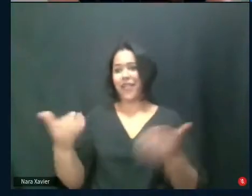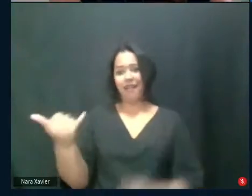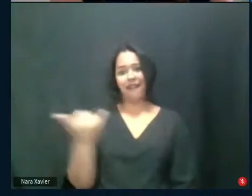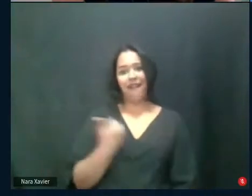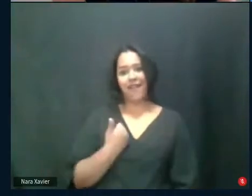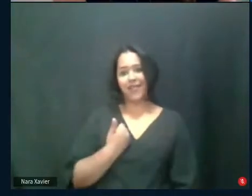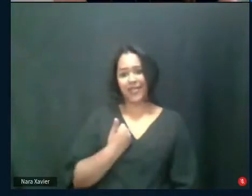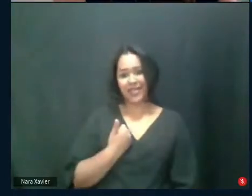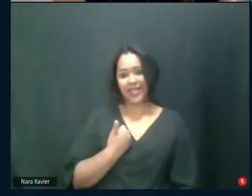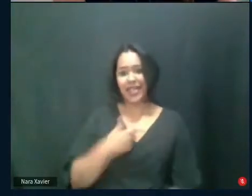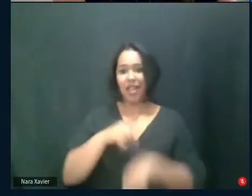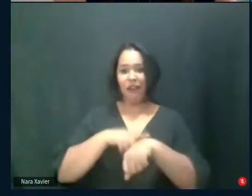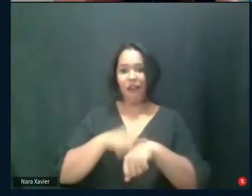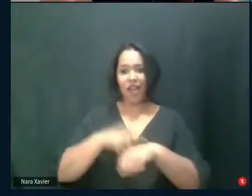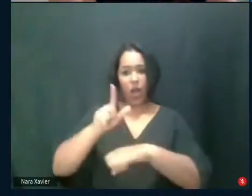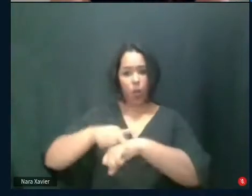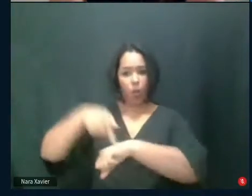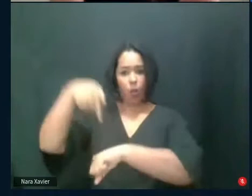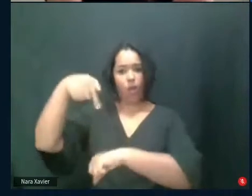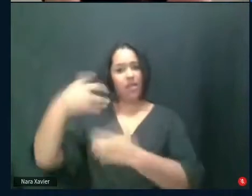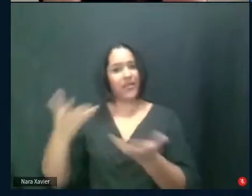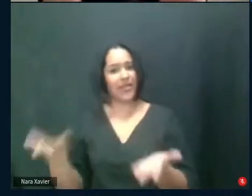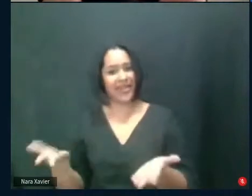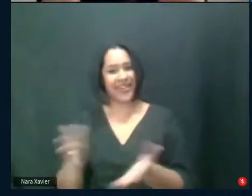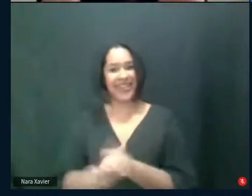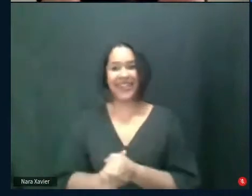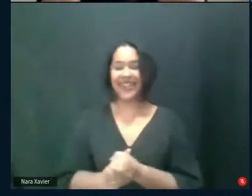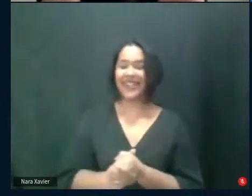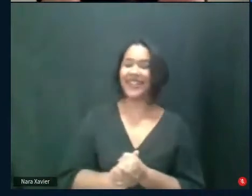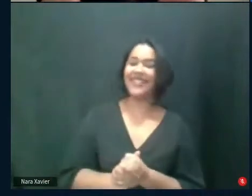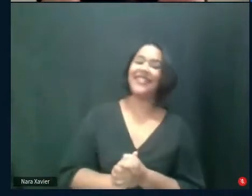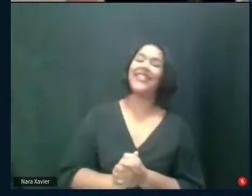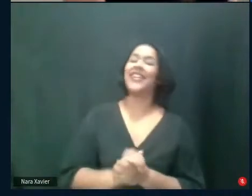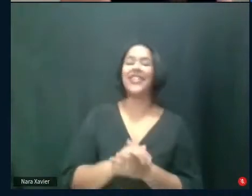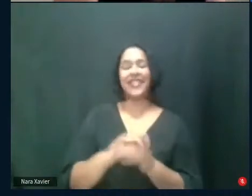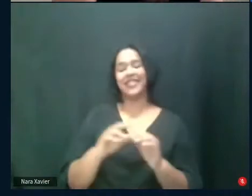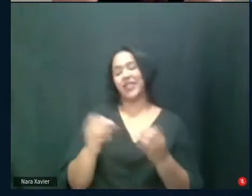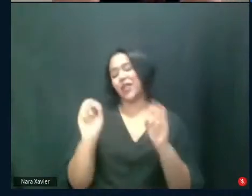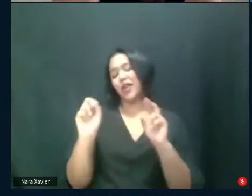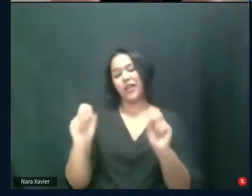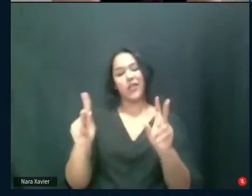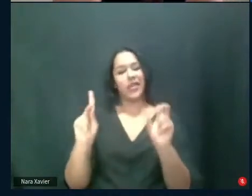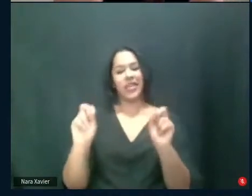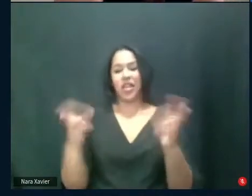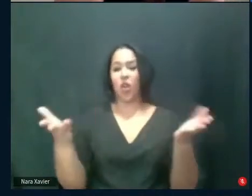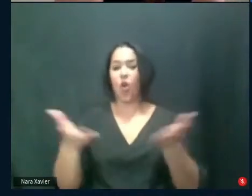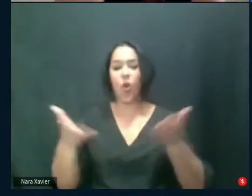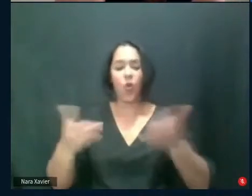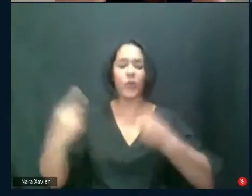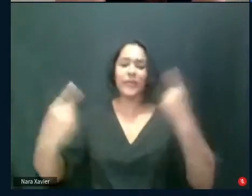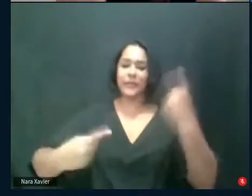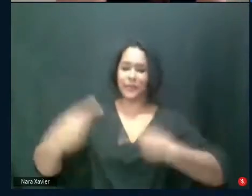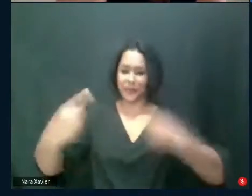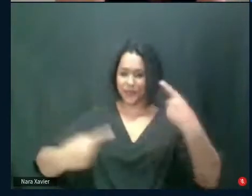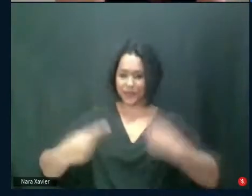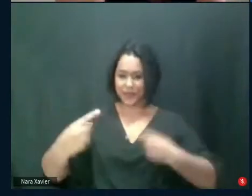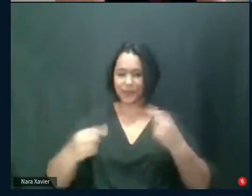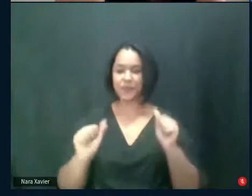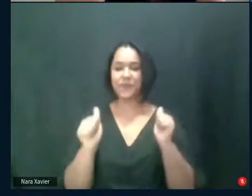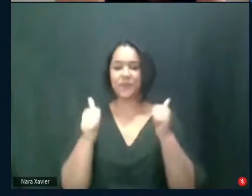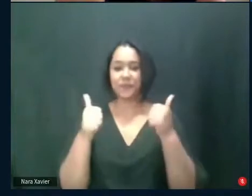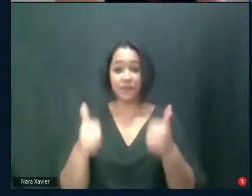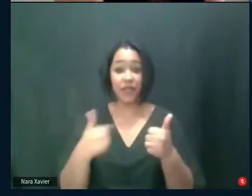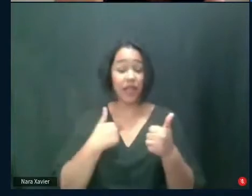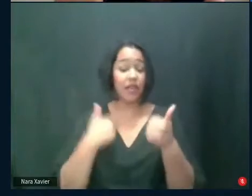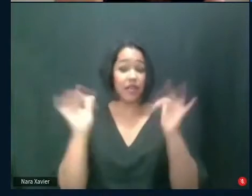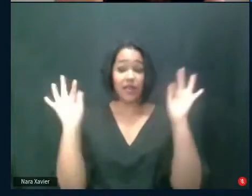da qualificação, não. Tá, vamos lá. É assim mesmo. A gente está aqui hoje para debater, para discutir. E eu